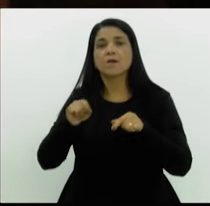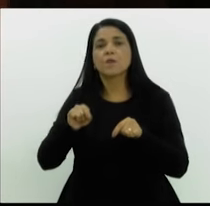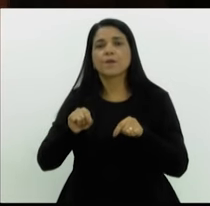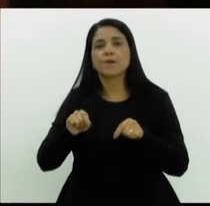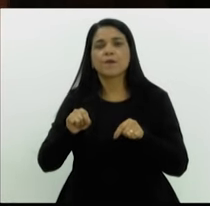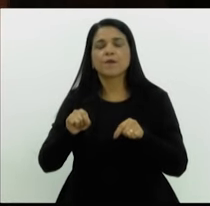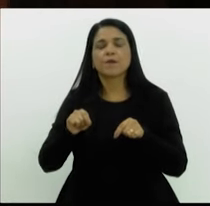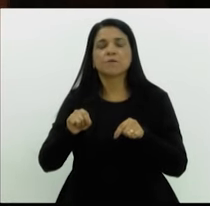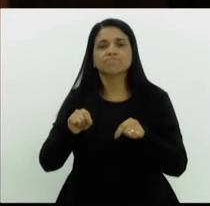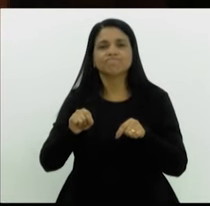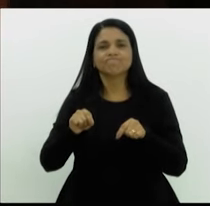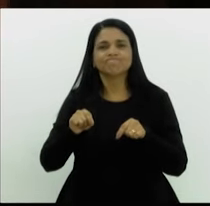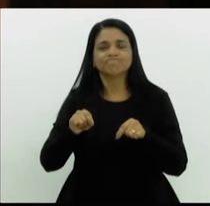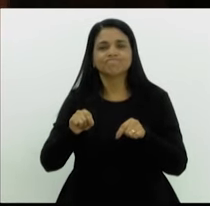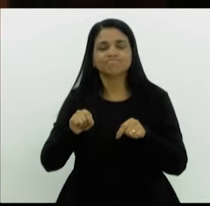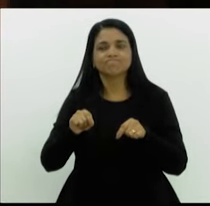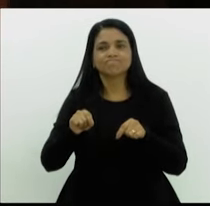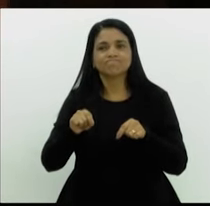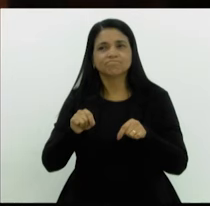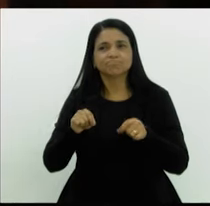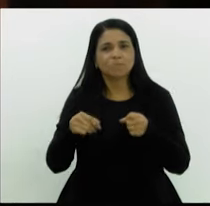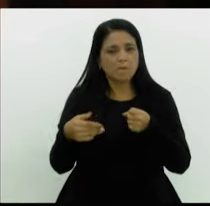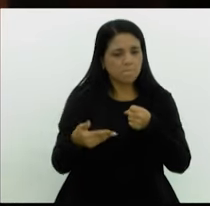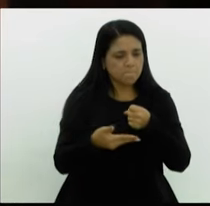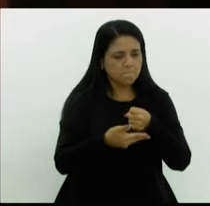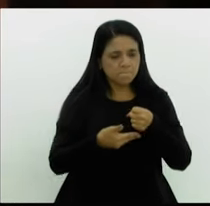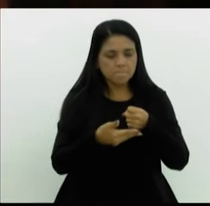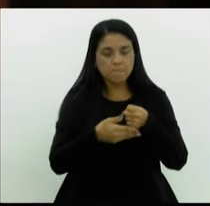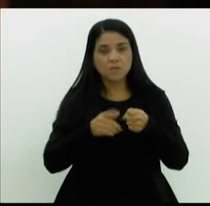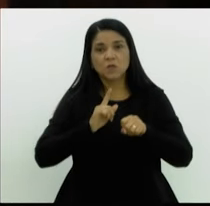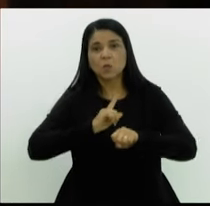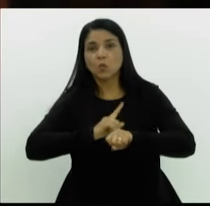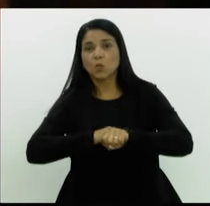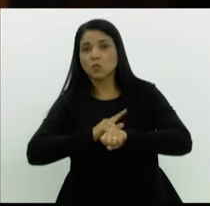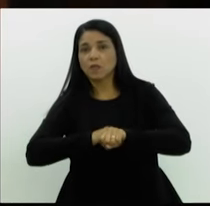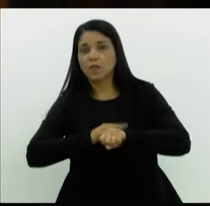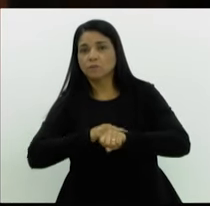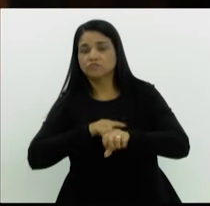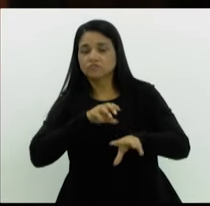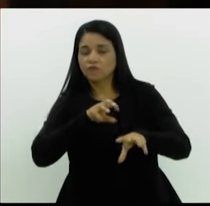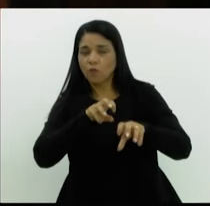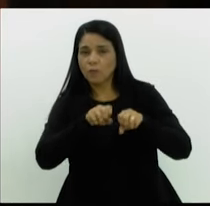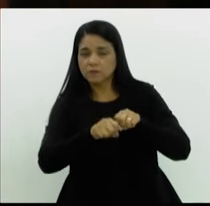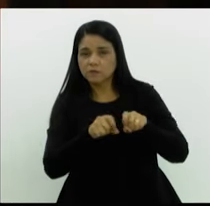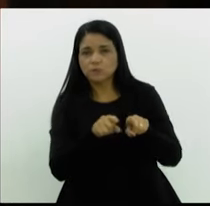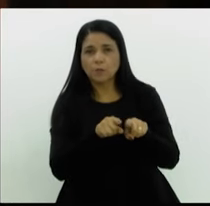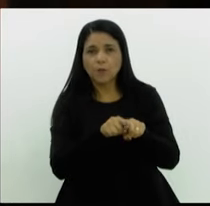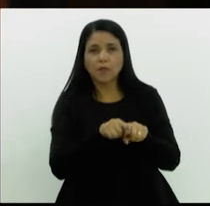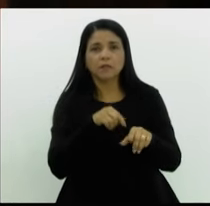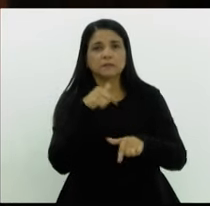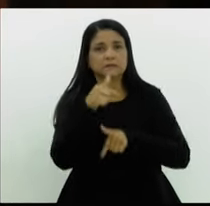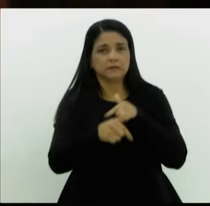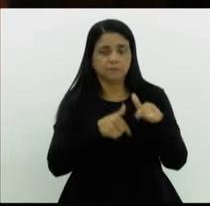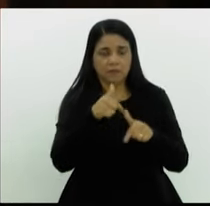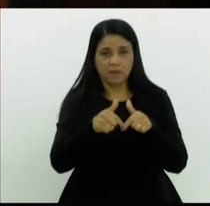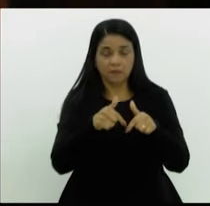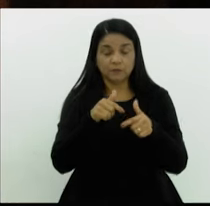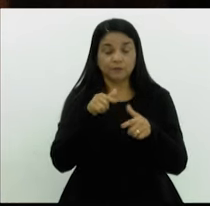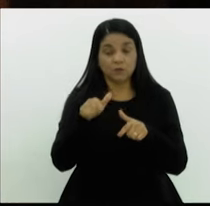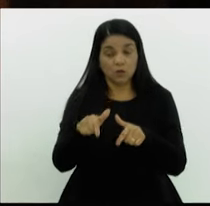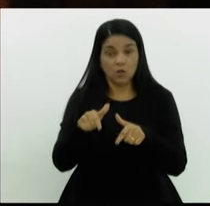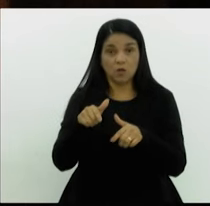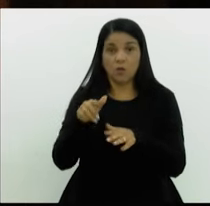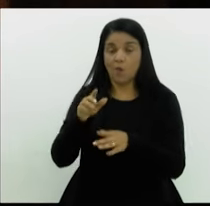suas condições e do seu tempo de serviço e da sua formação. Um profissional contratado, ele